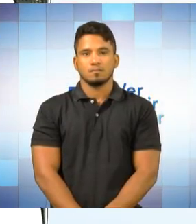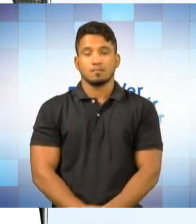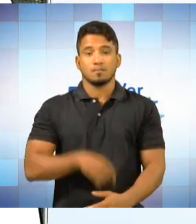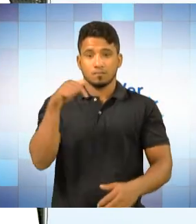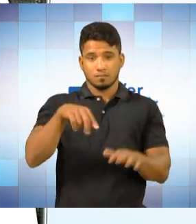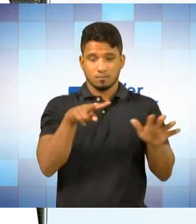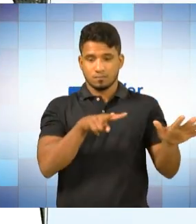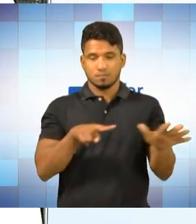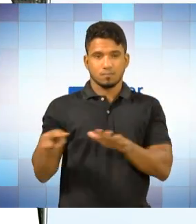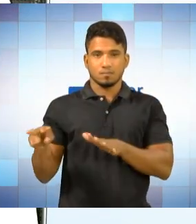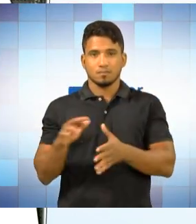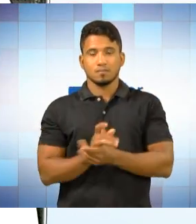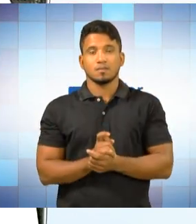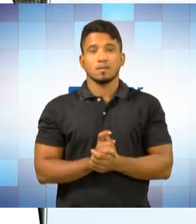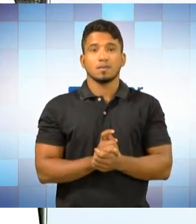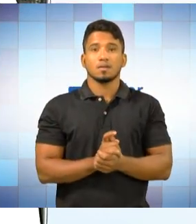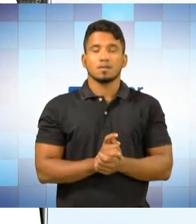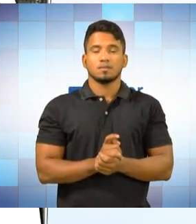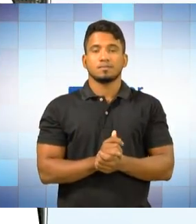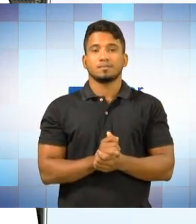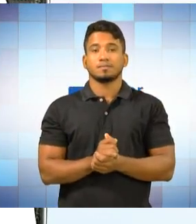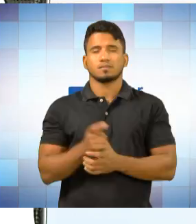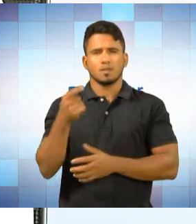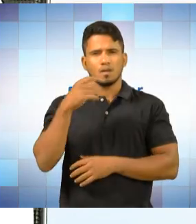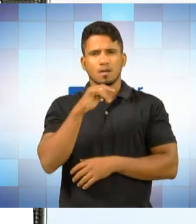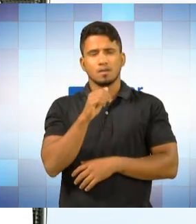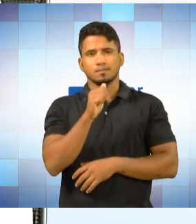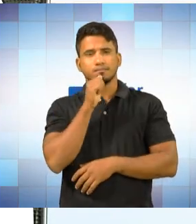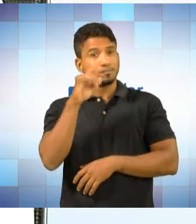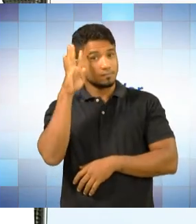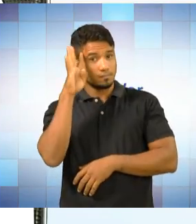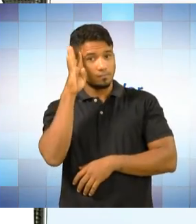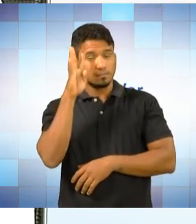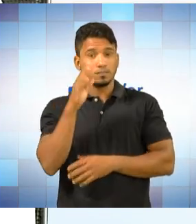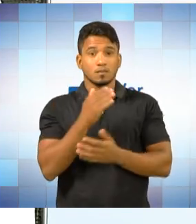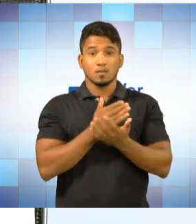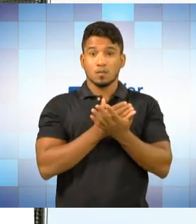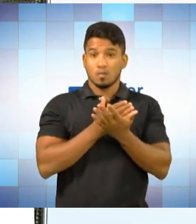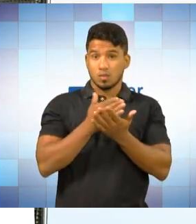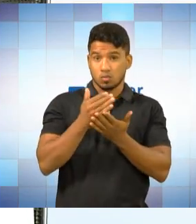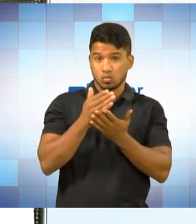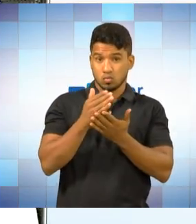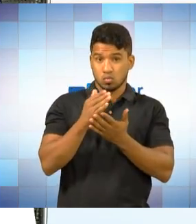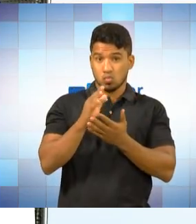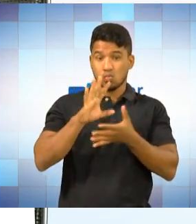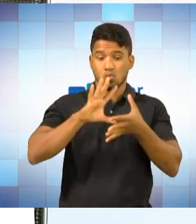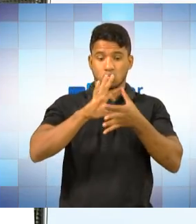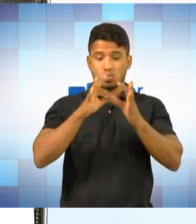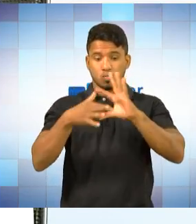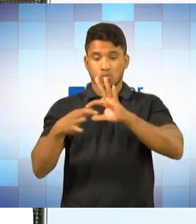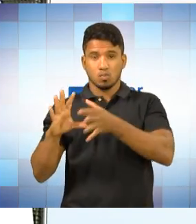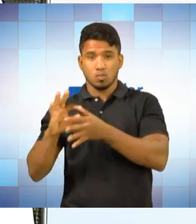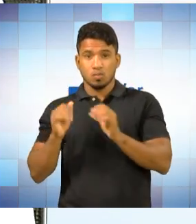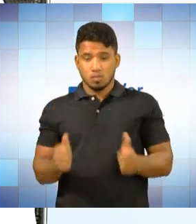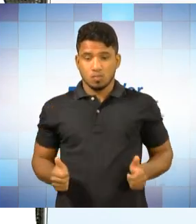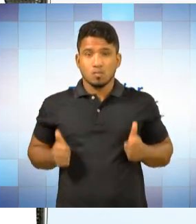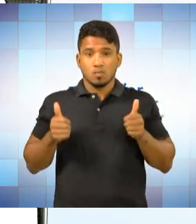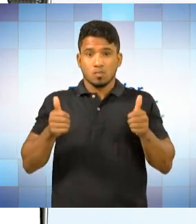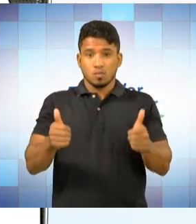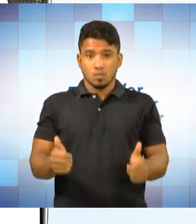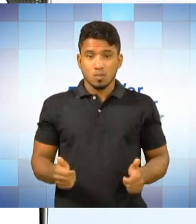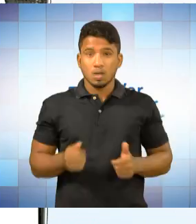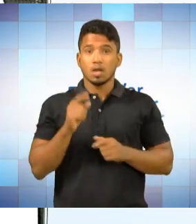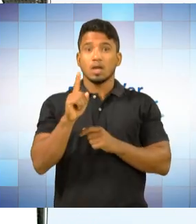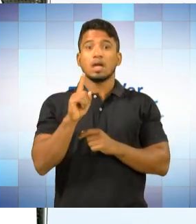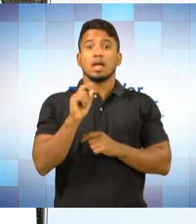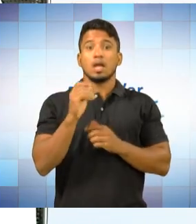Essa semana, mais precisamente na quarta-feira, começaram os Jogos Paralímpicos. Na